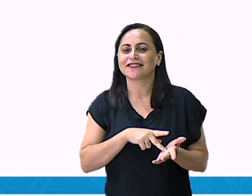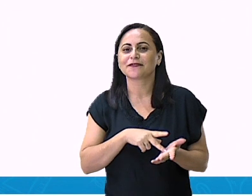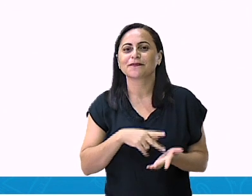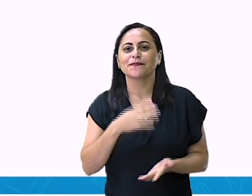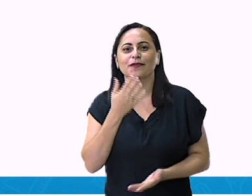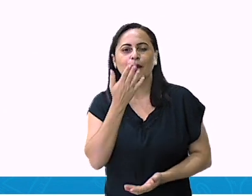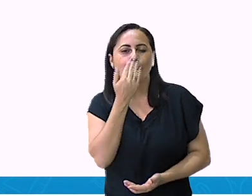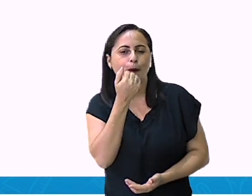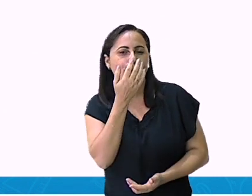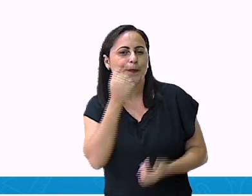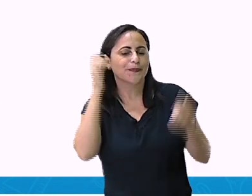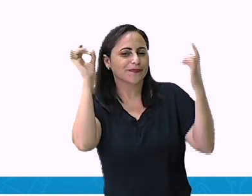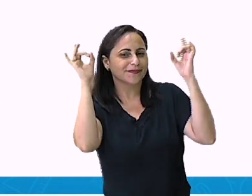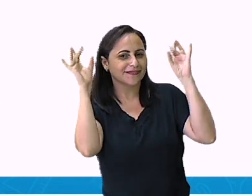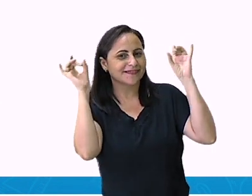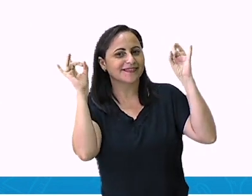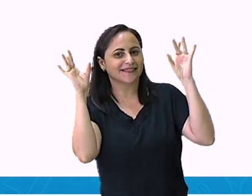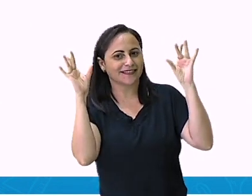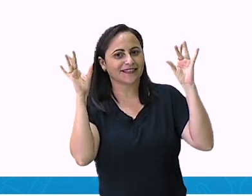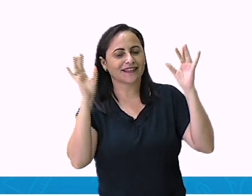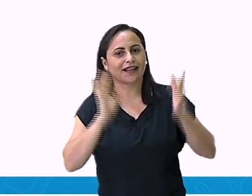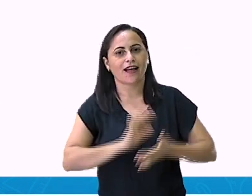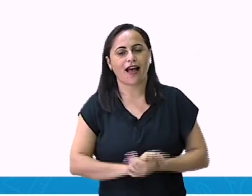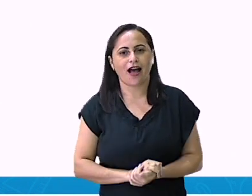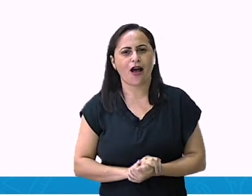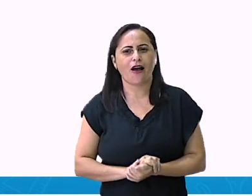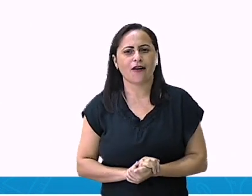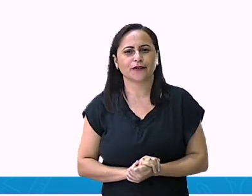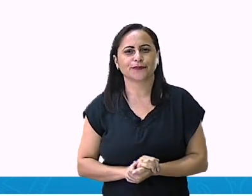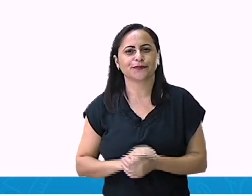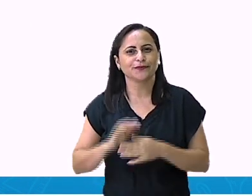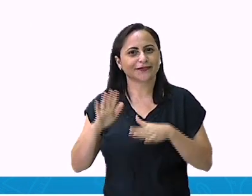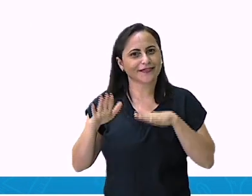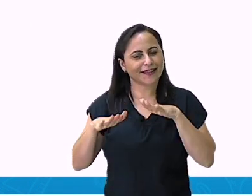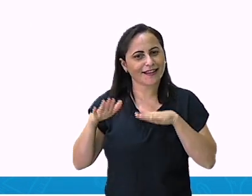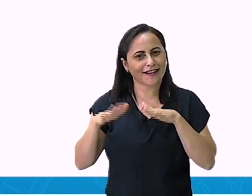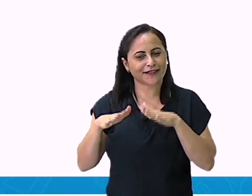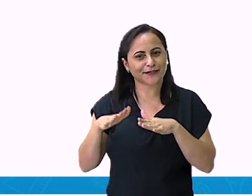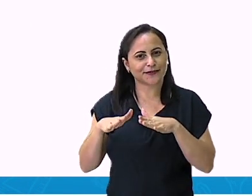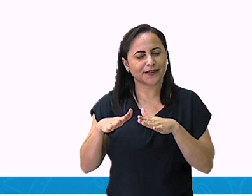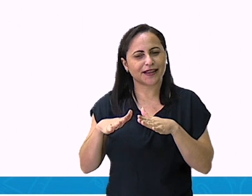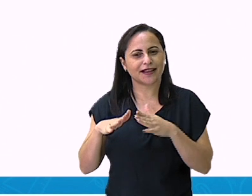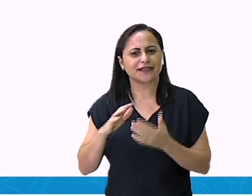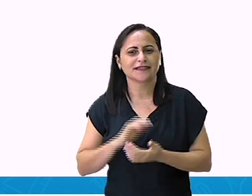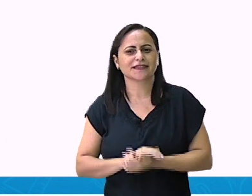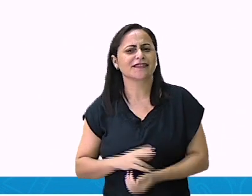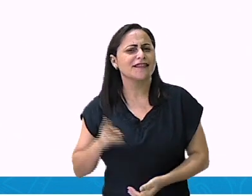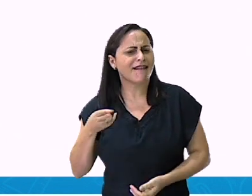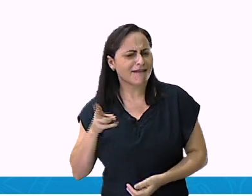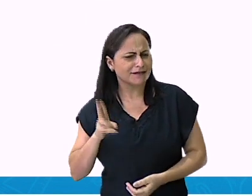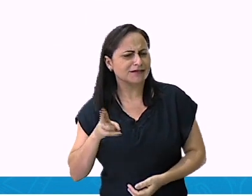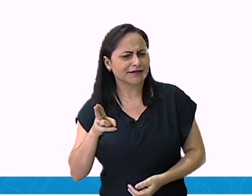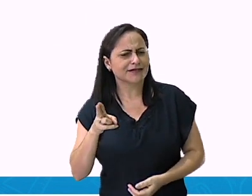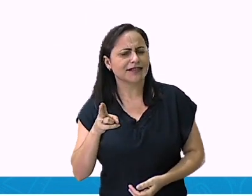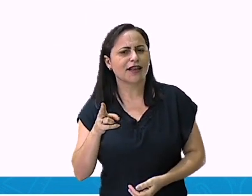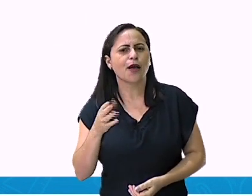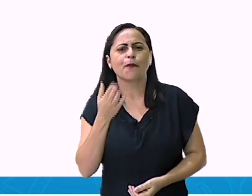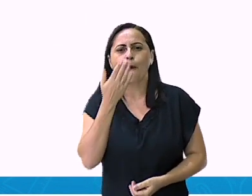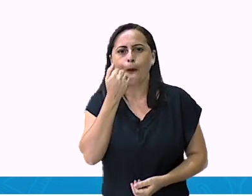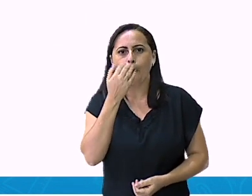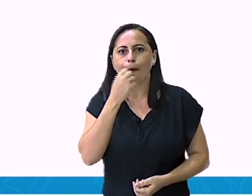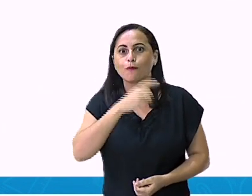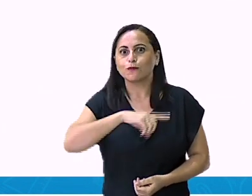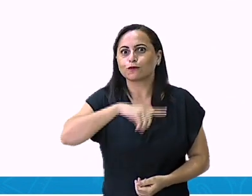comida especial. Geralmente, nós deixamos para comer no domingo, não é mesmo? Na minha